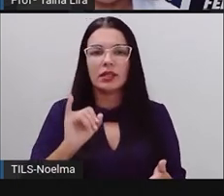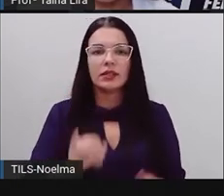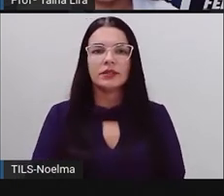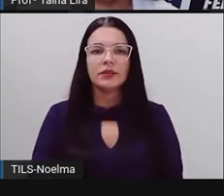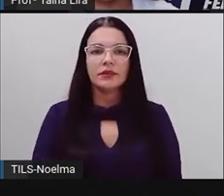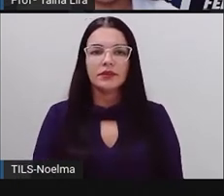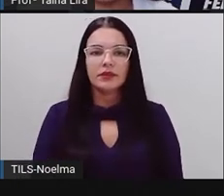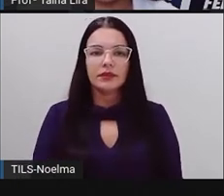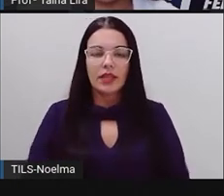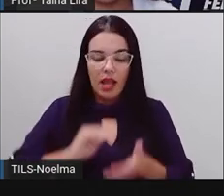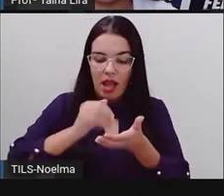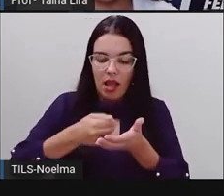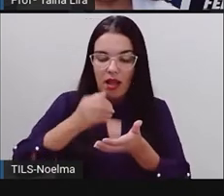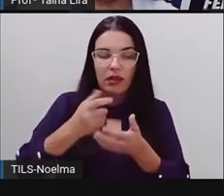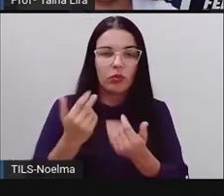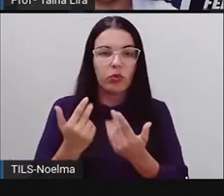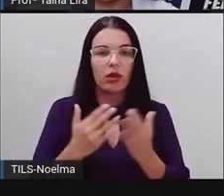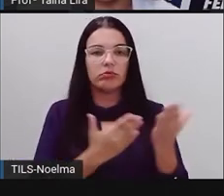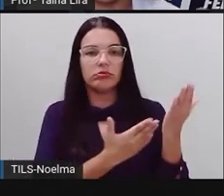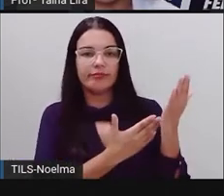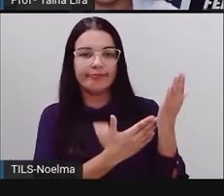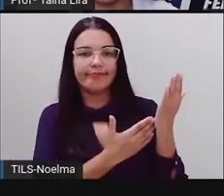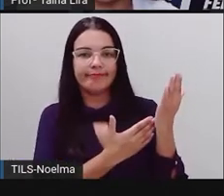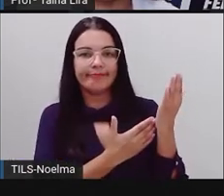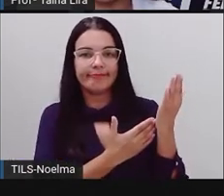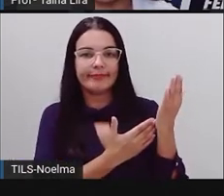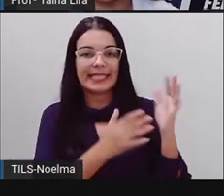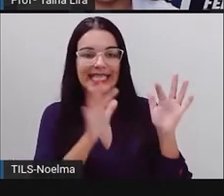ó abacate